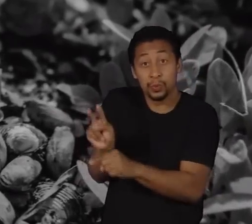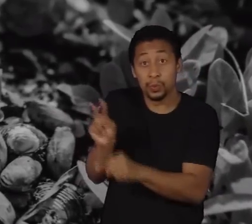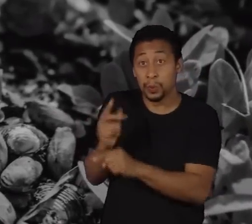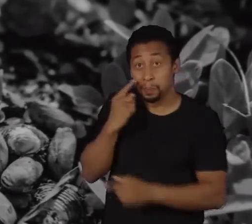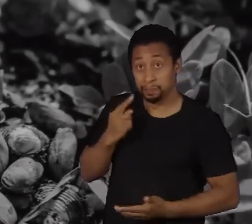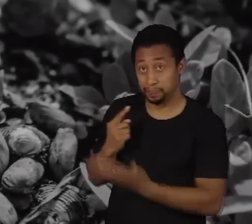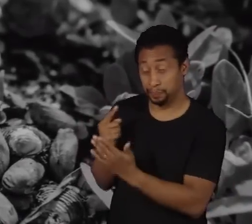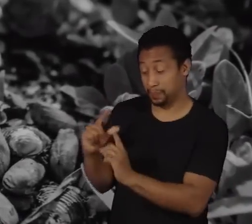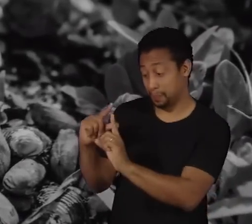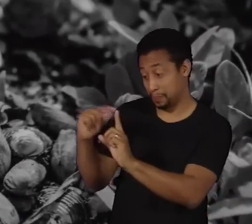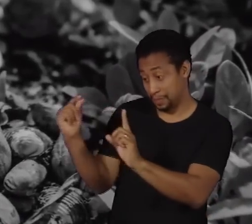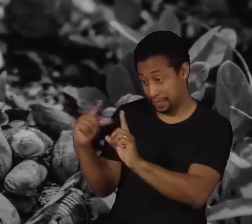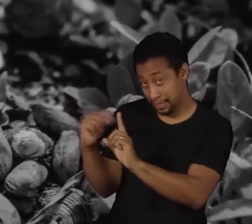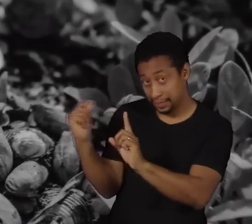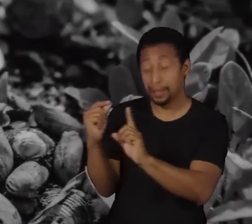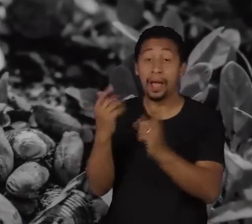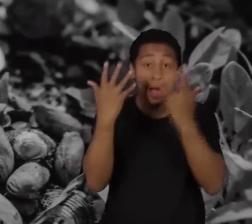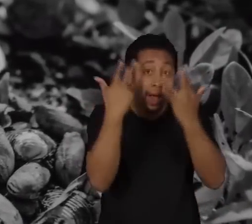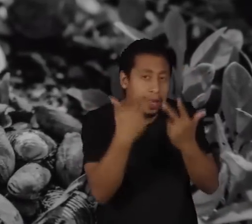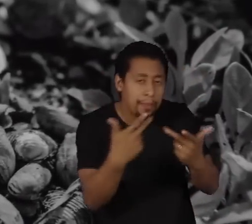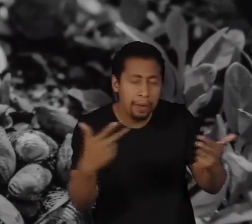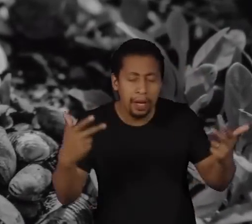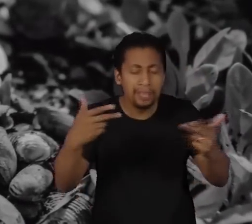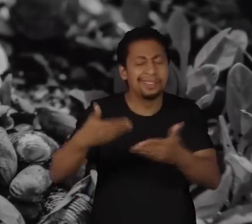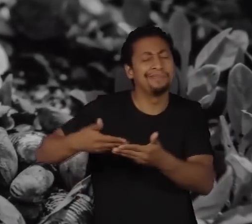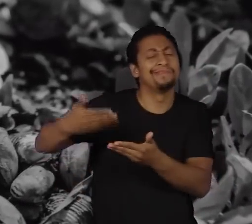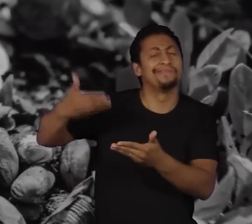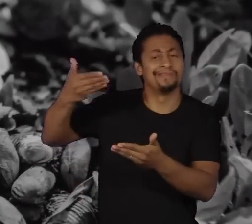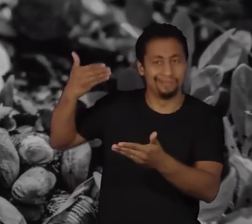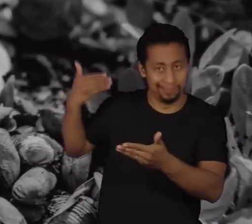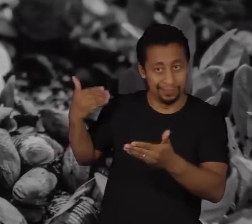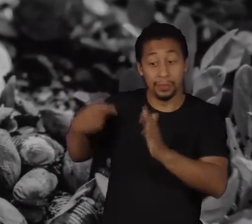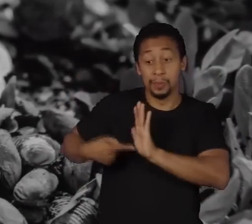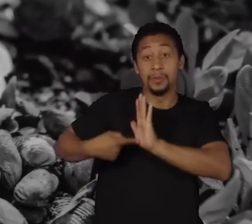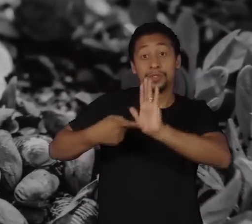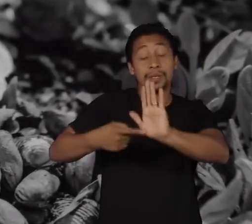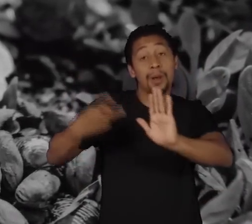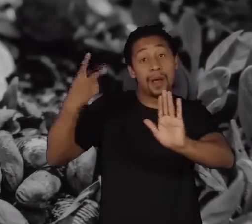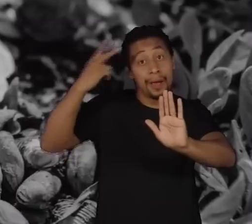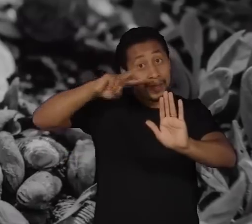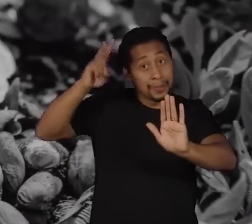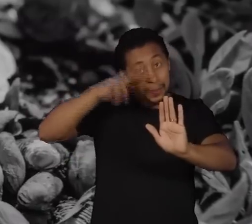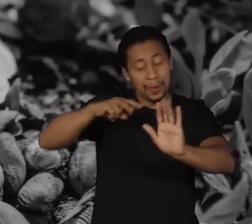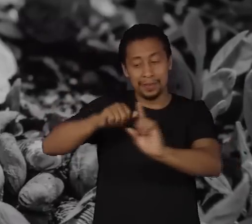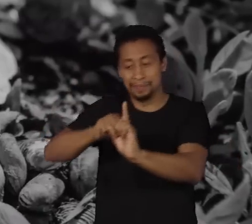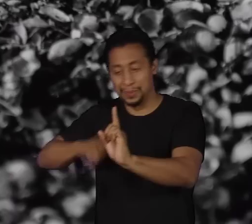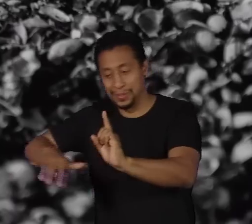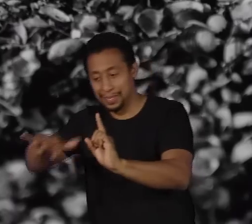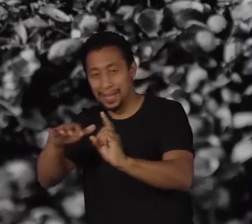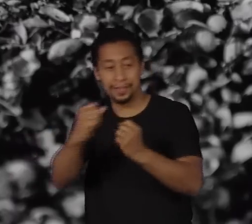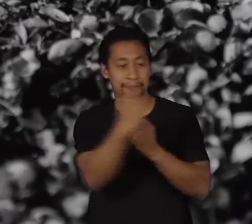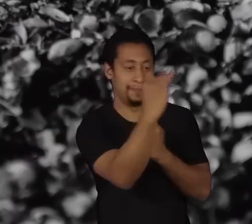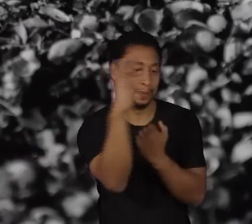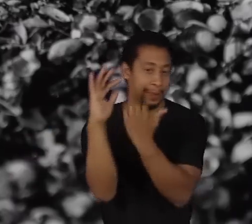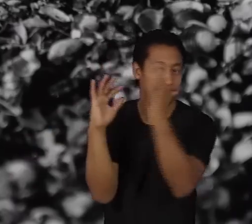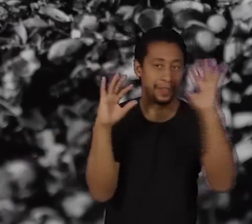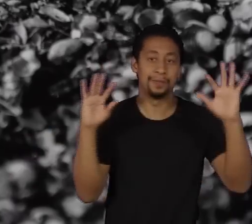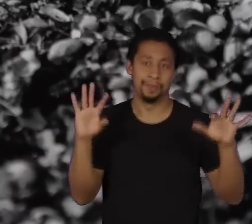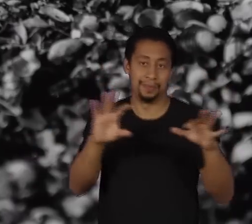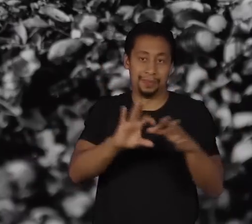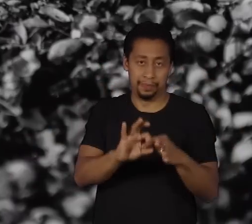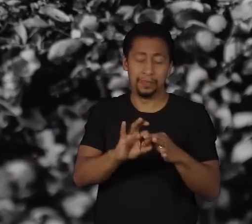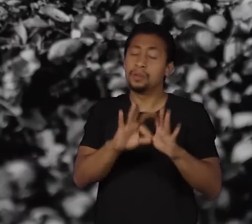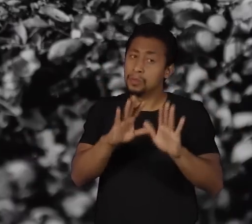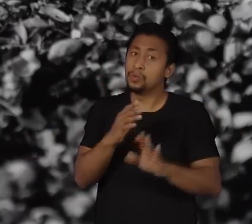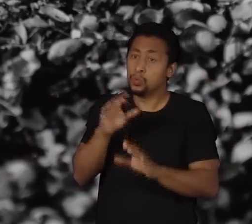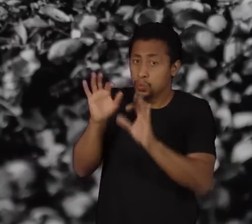de plantas e animais de épocas distantes, testemunhos da nossa história socioambiental. Comuns no litoral,